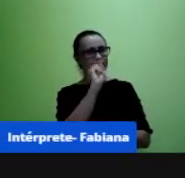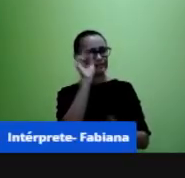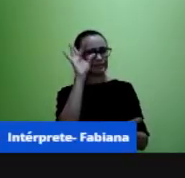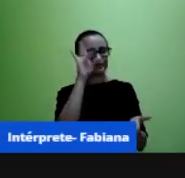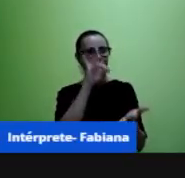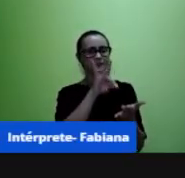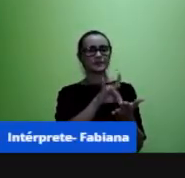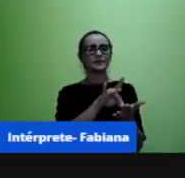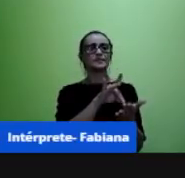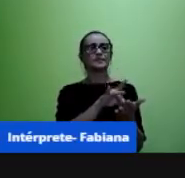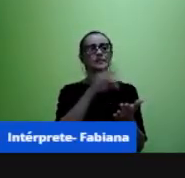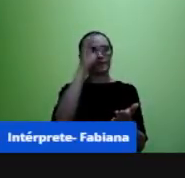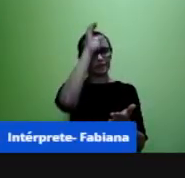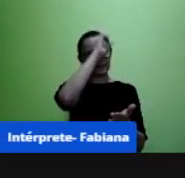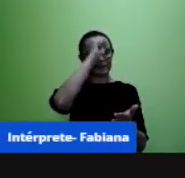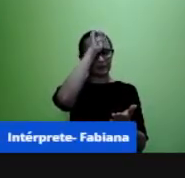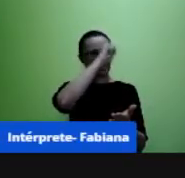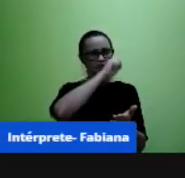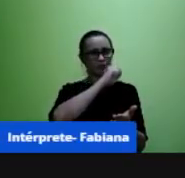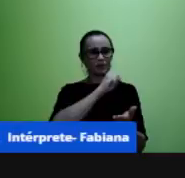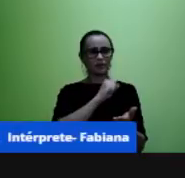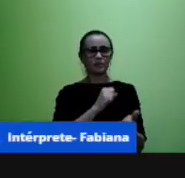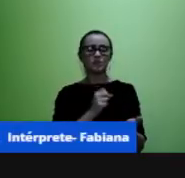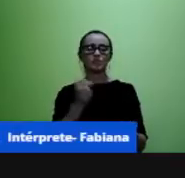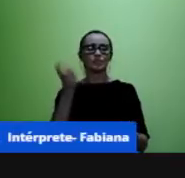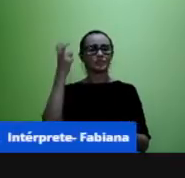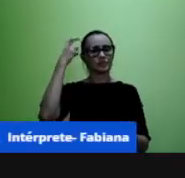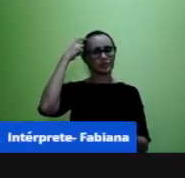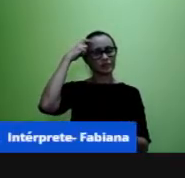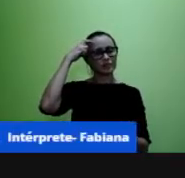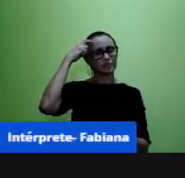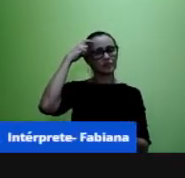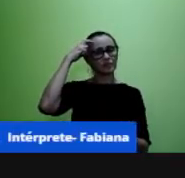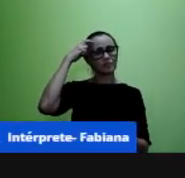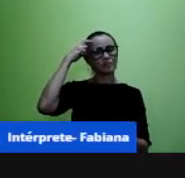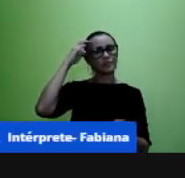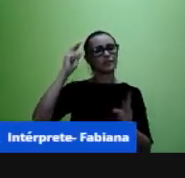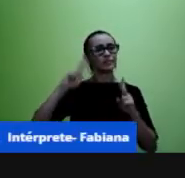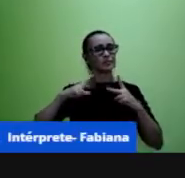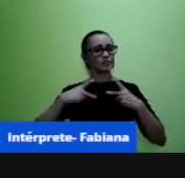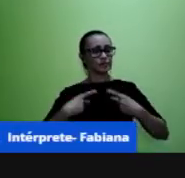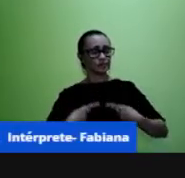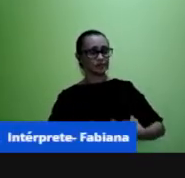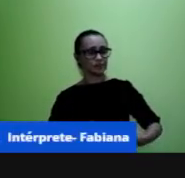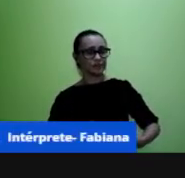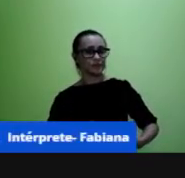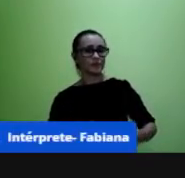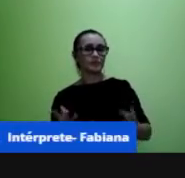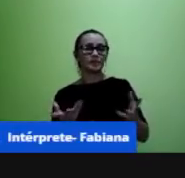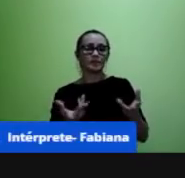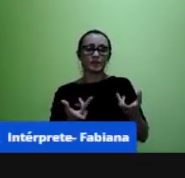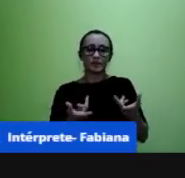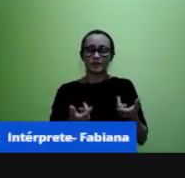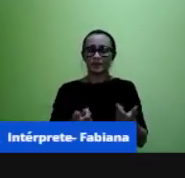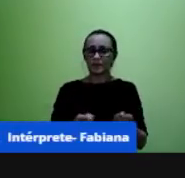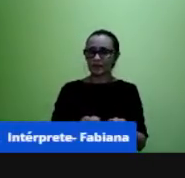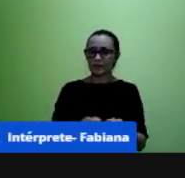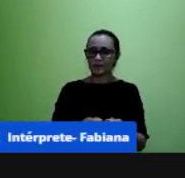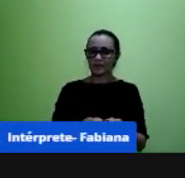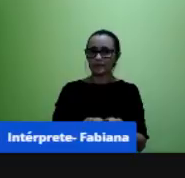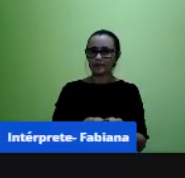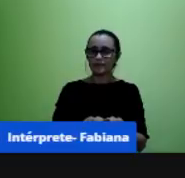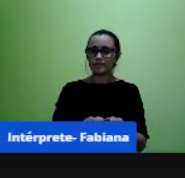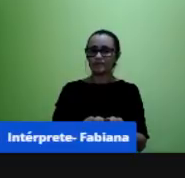acervo corporal, acervo cultural, né? O que ele aprendeu em termos de habilidades durante esse processo, né?